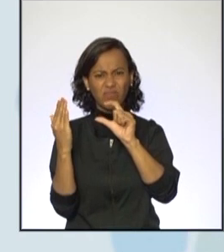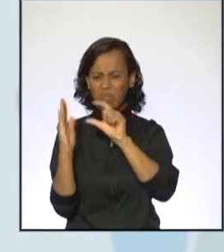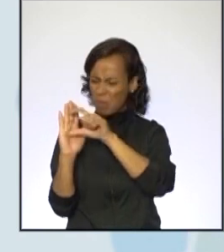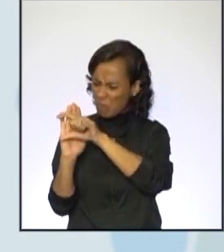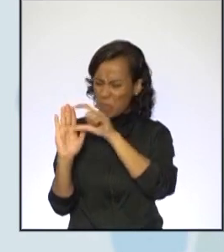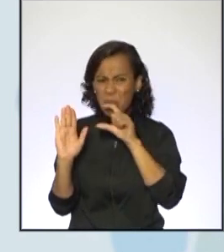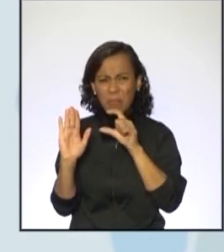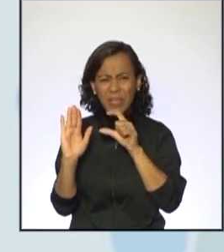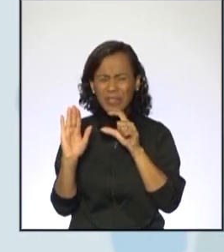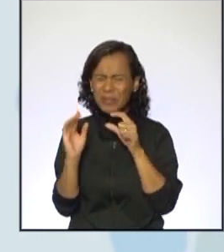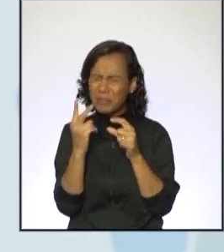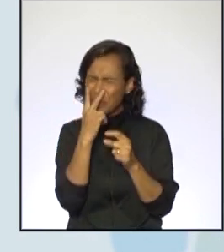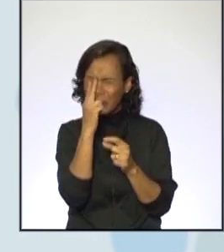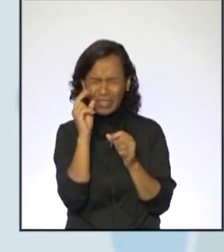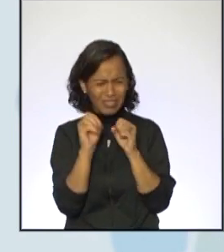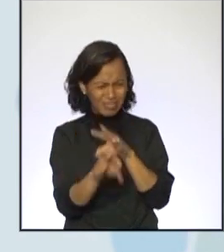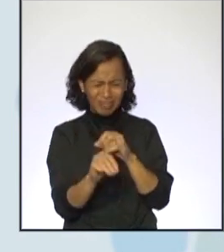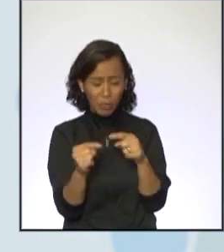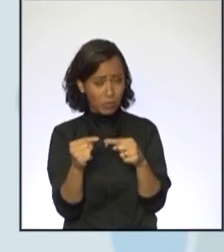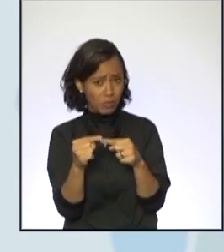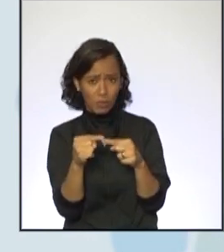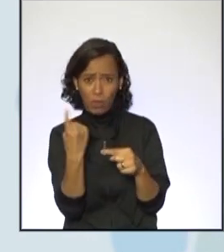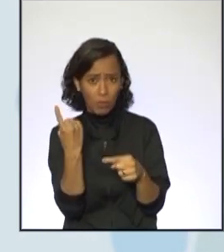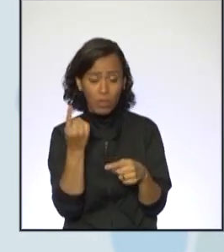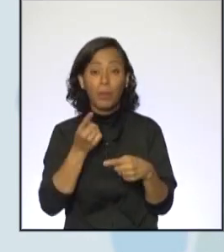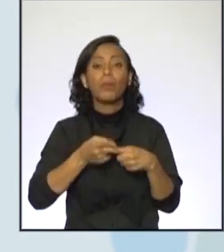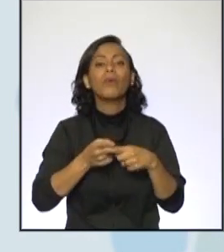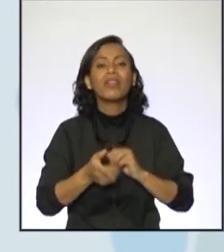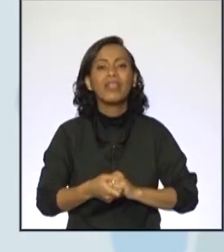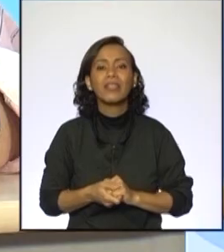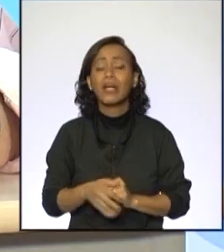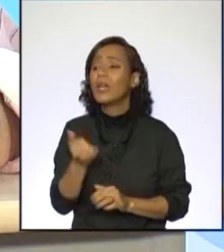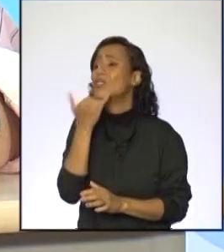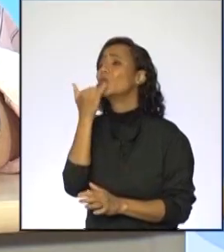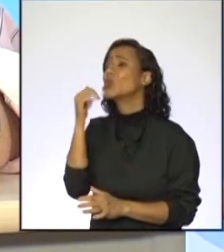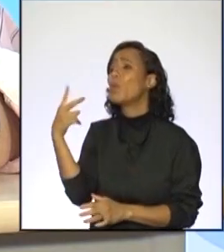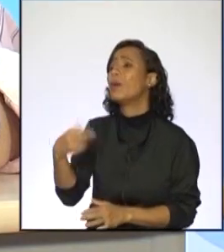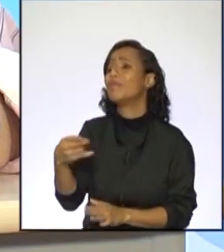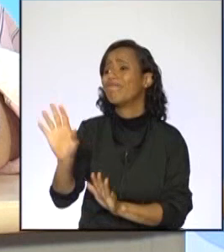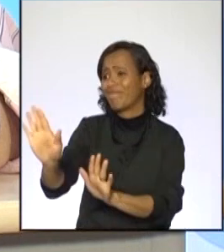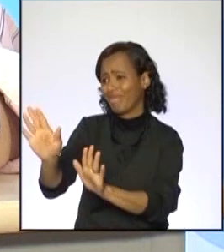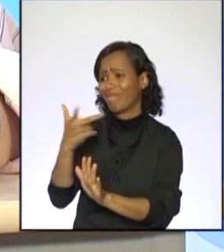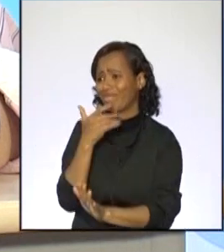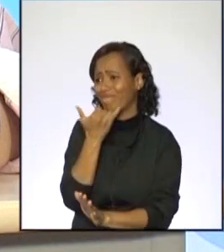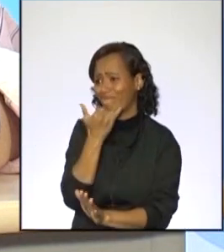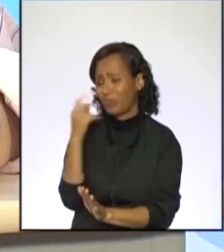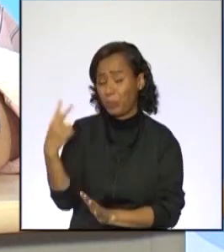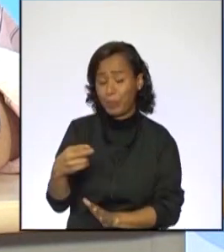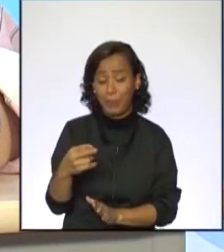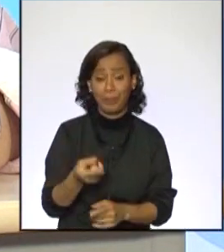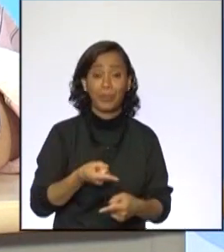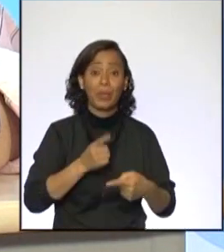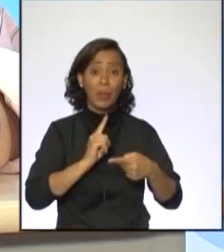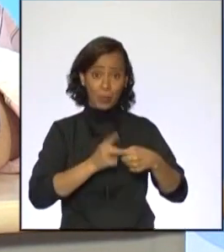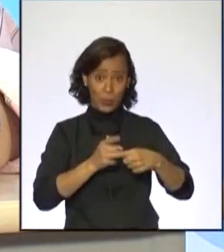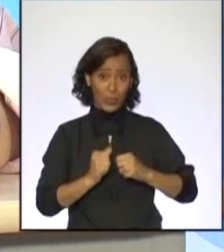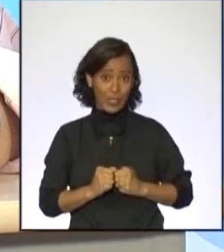uma campanha educativa? olha, é que eu tive... Desculpe te interromper, Kátia. Imagina. É que eu vi uma